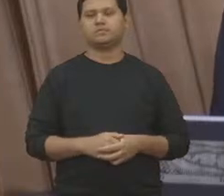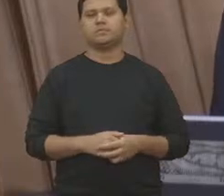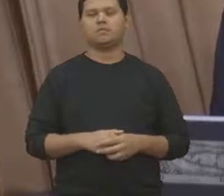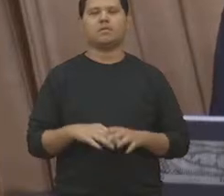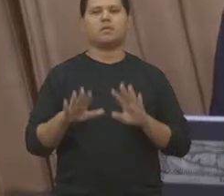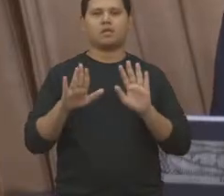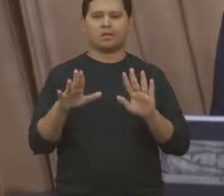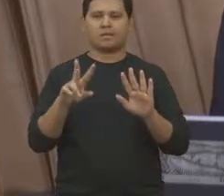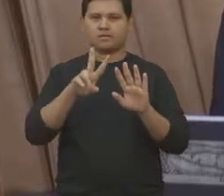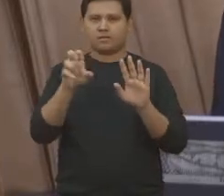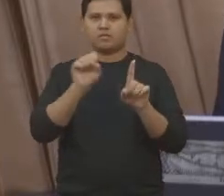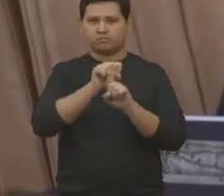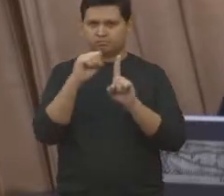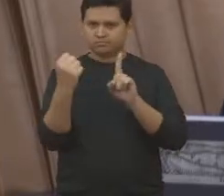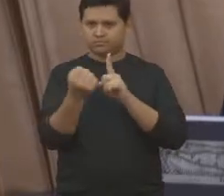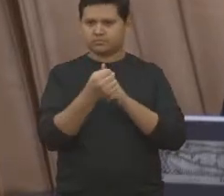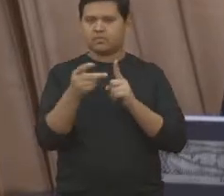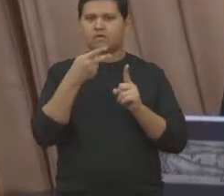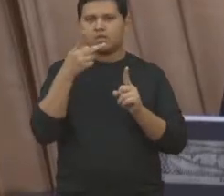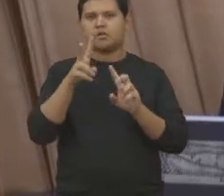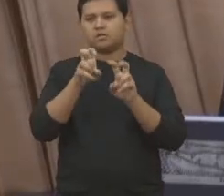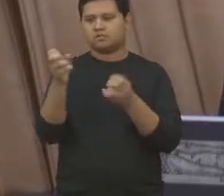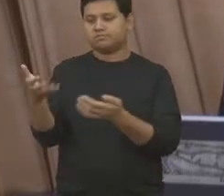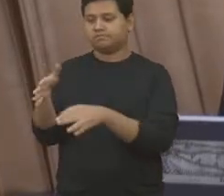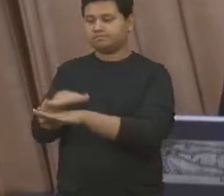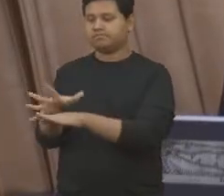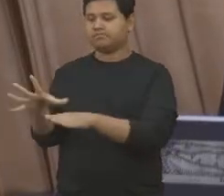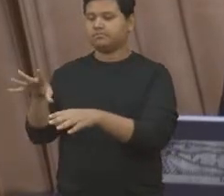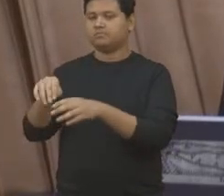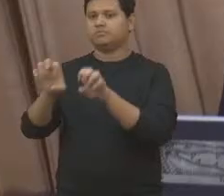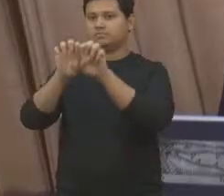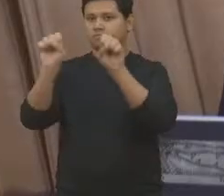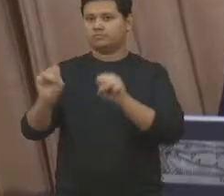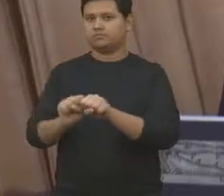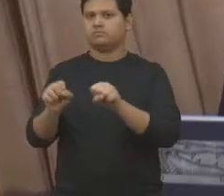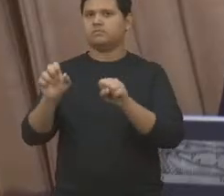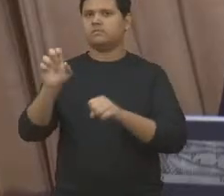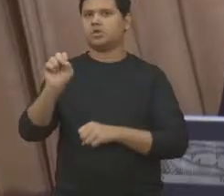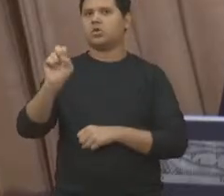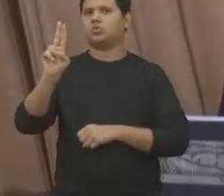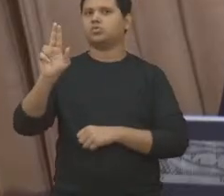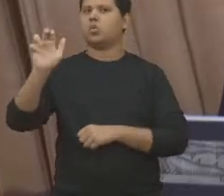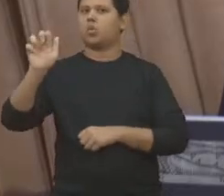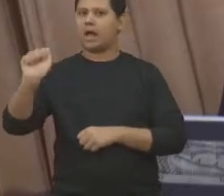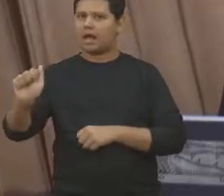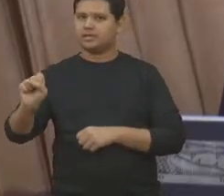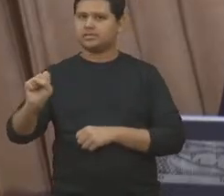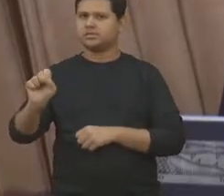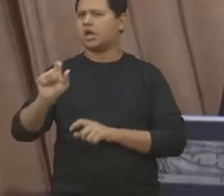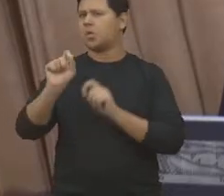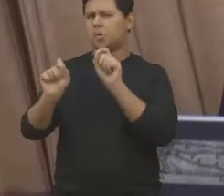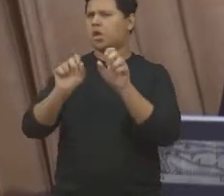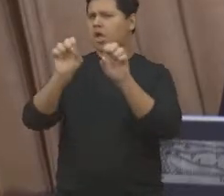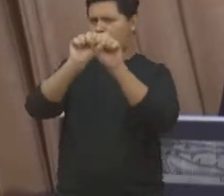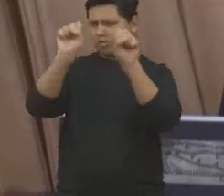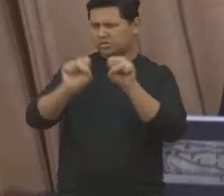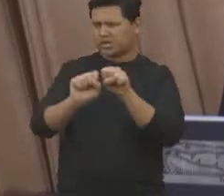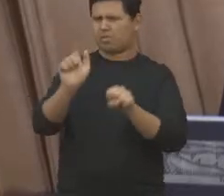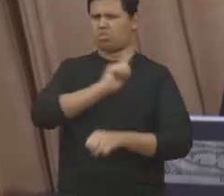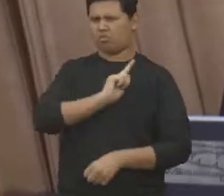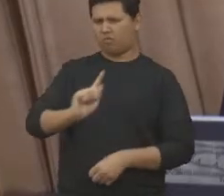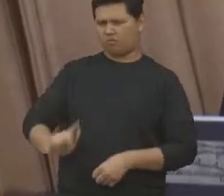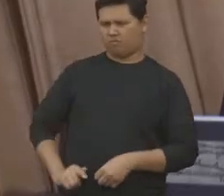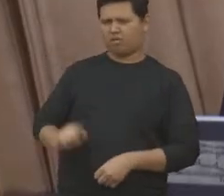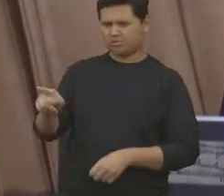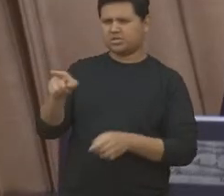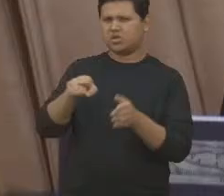Entrando aqui já em assistência social, fala sobre a implantação e manutenção do sistema de gestão do SUAS. É algum sistema do governo? Vocês também